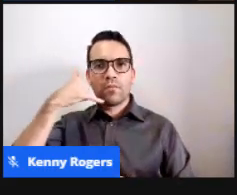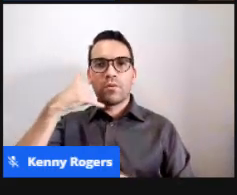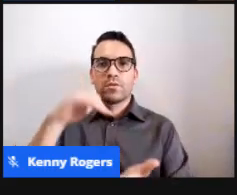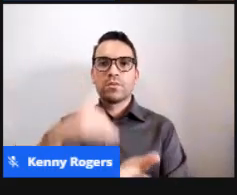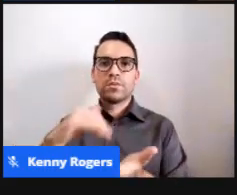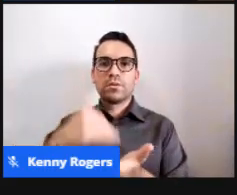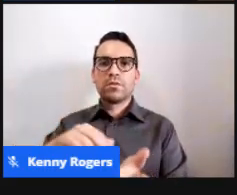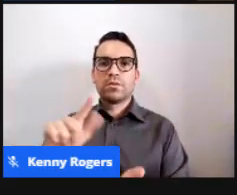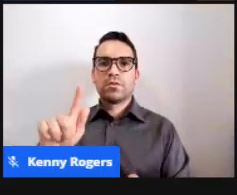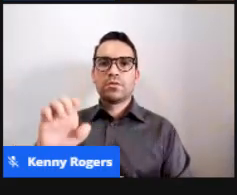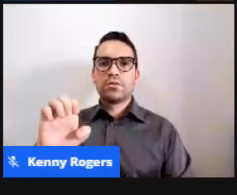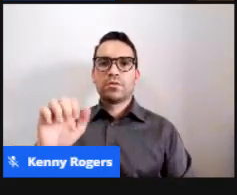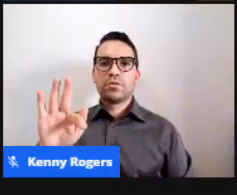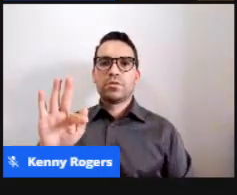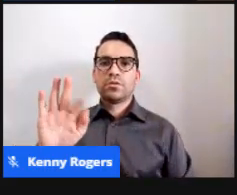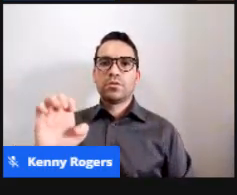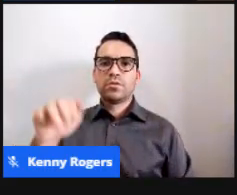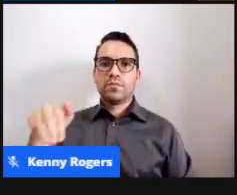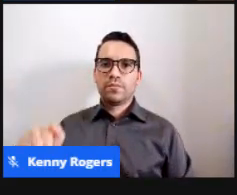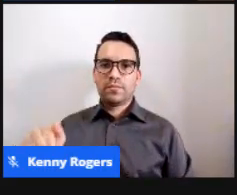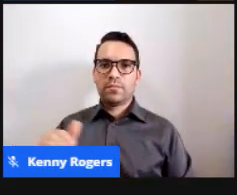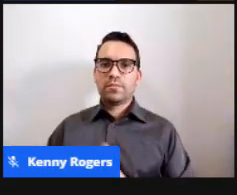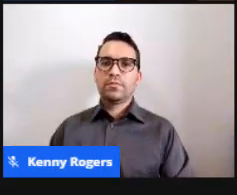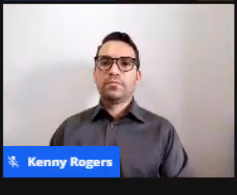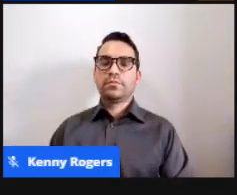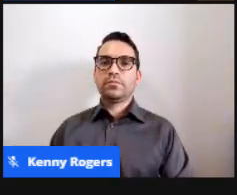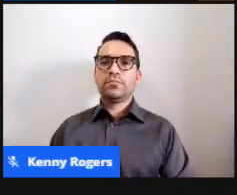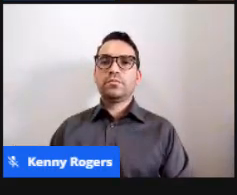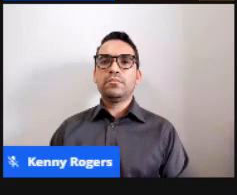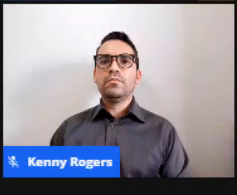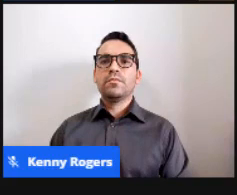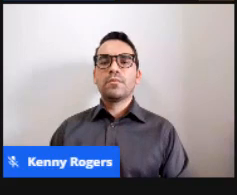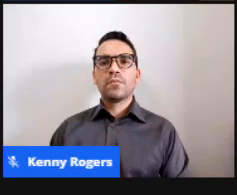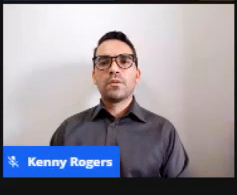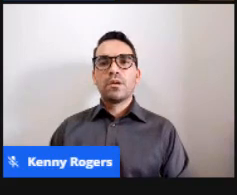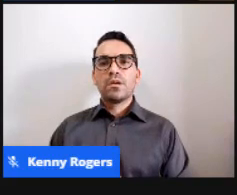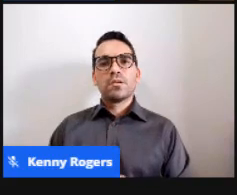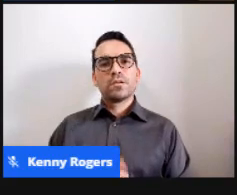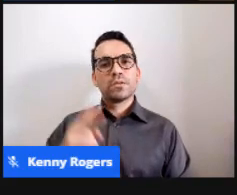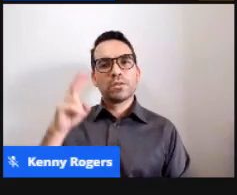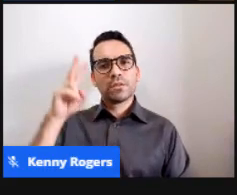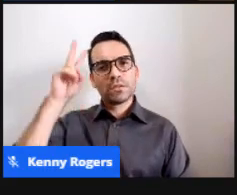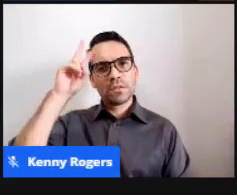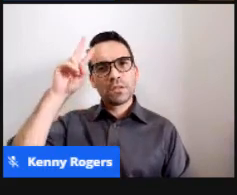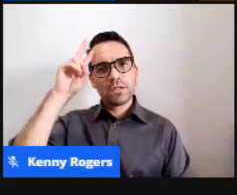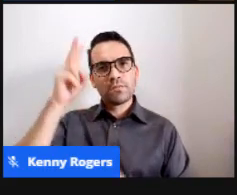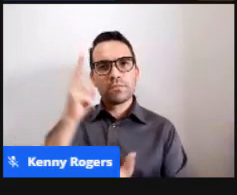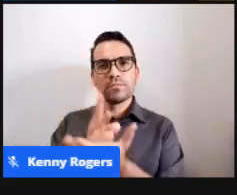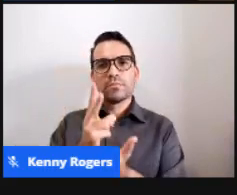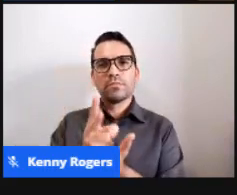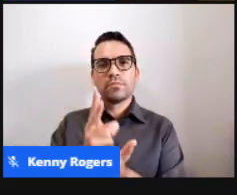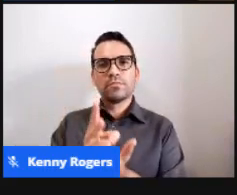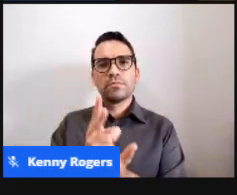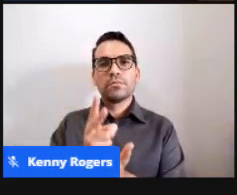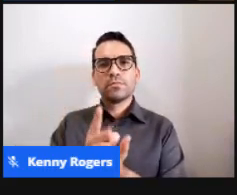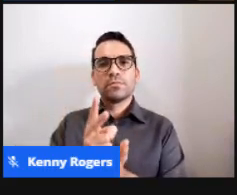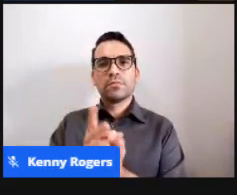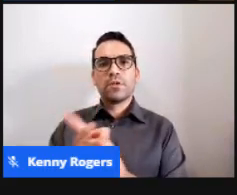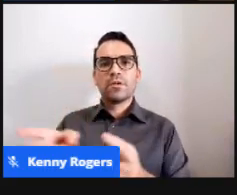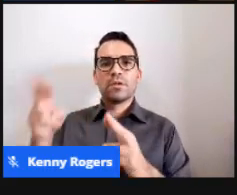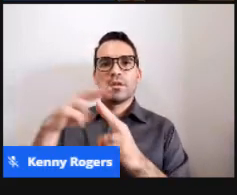vocês lerem, para a gente saber que geografia que a gente quer, nunca esqueça disso. Nós fizemos o referencial